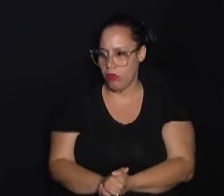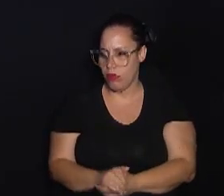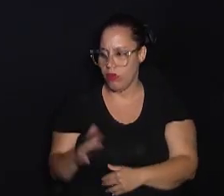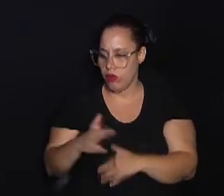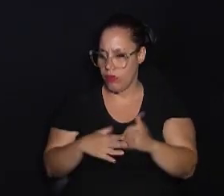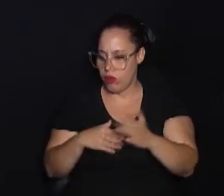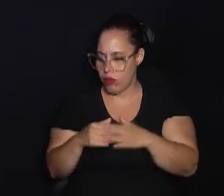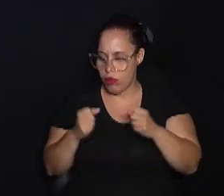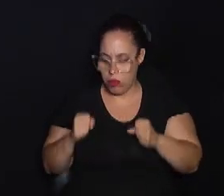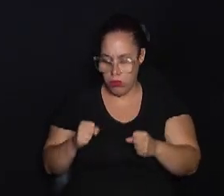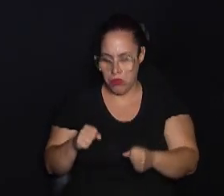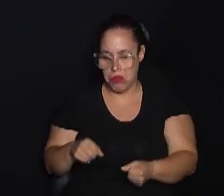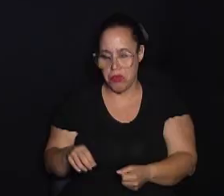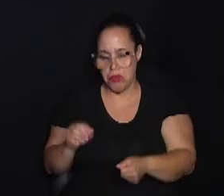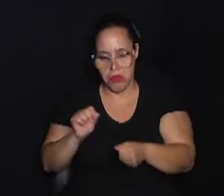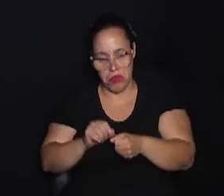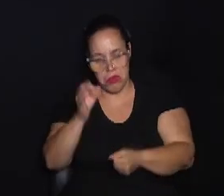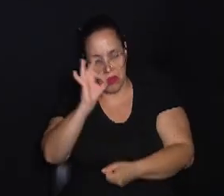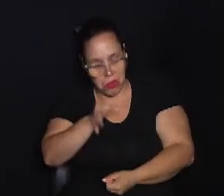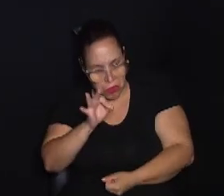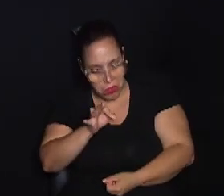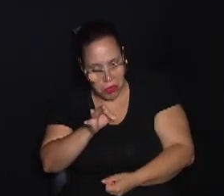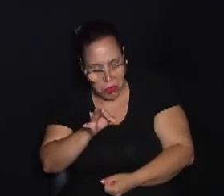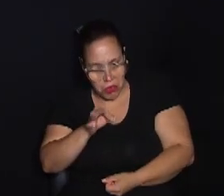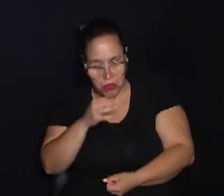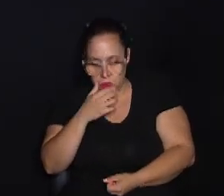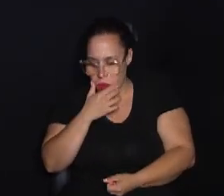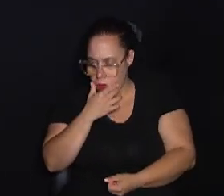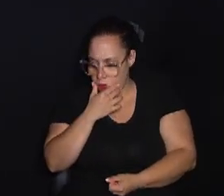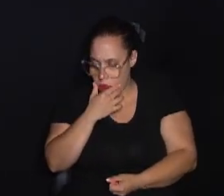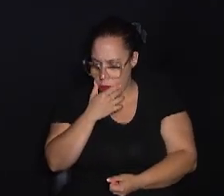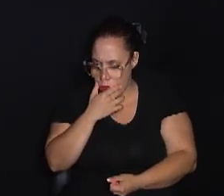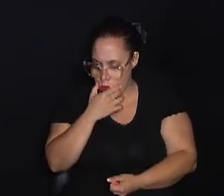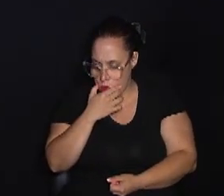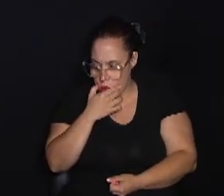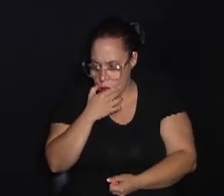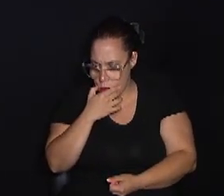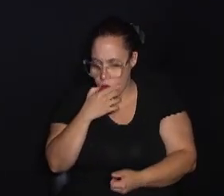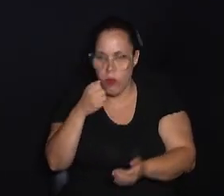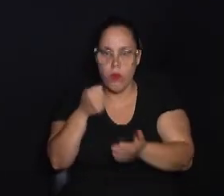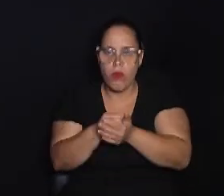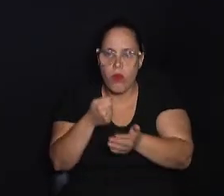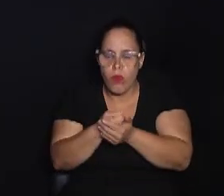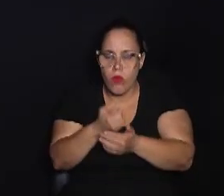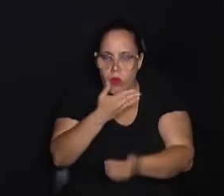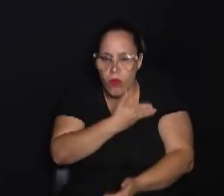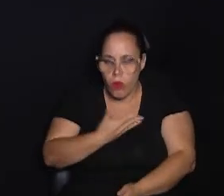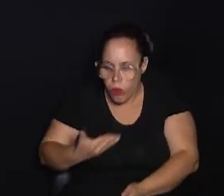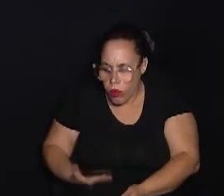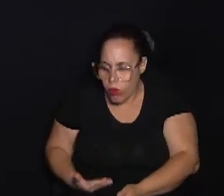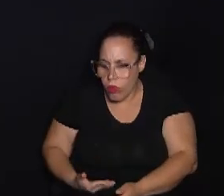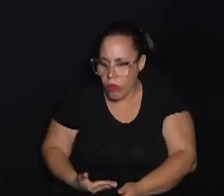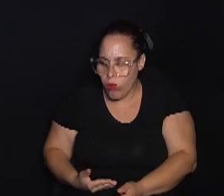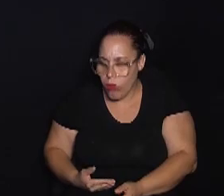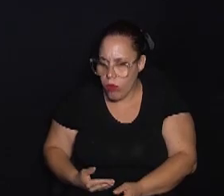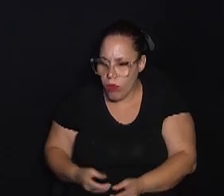possa funcionar adequadamente, inclusive exigir, né? Se você vai exigir do servidor que ele atenda bem a população, você precisa garantir